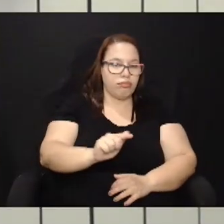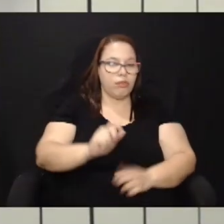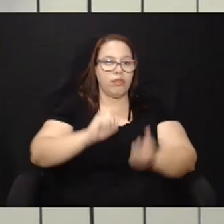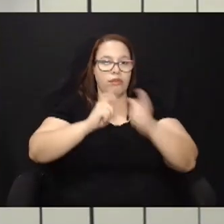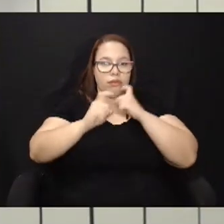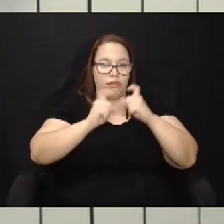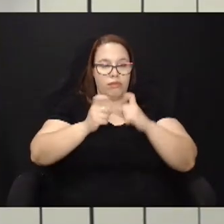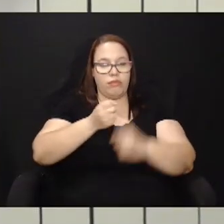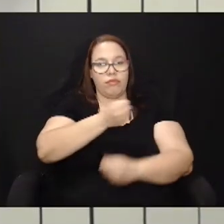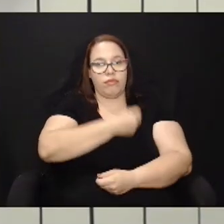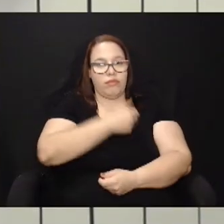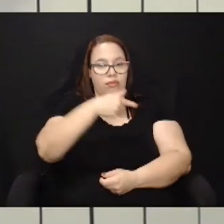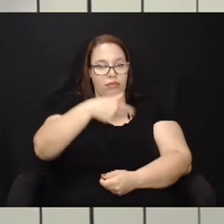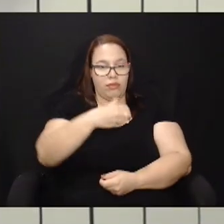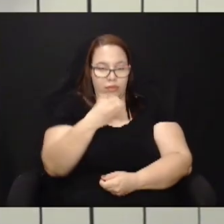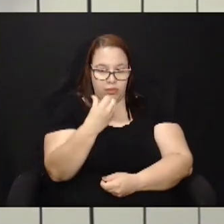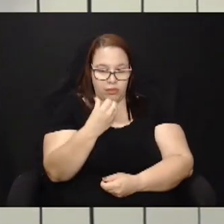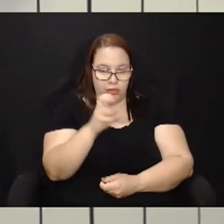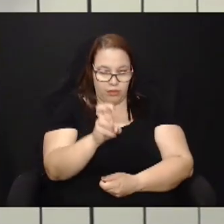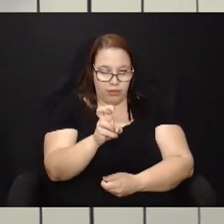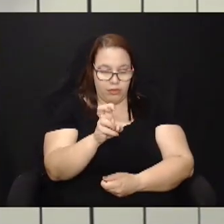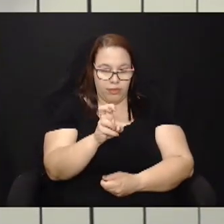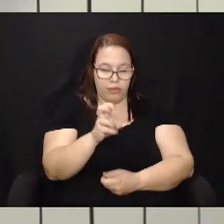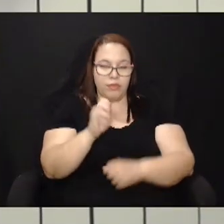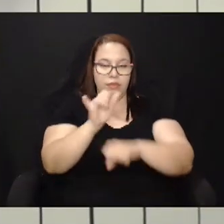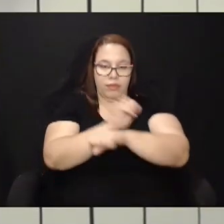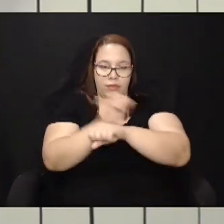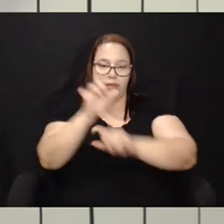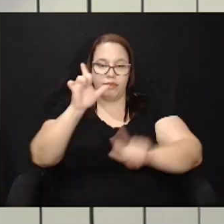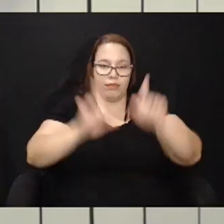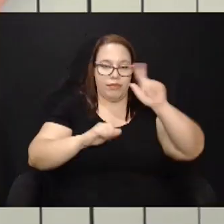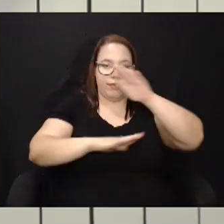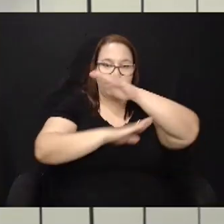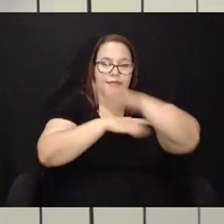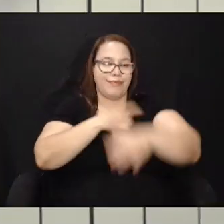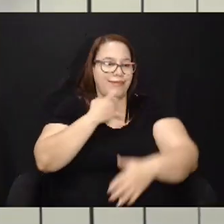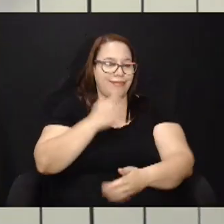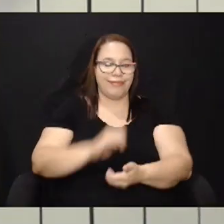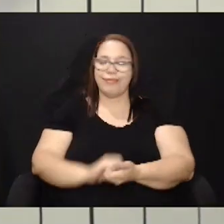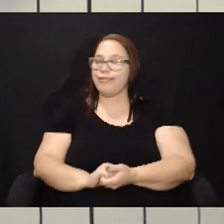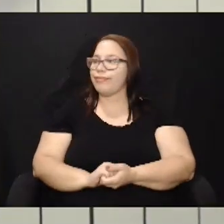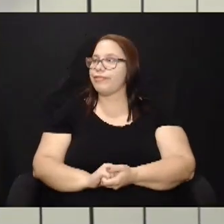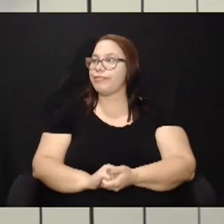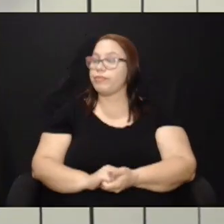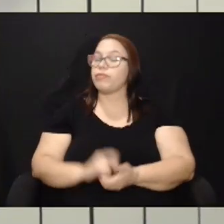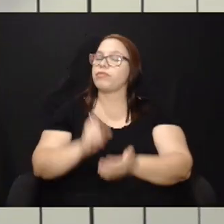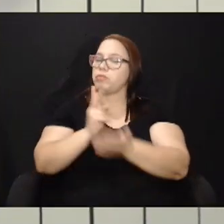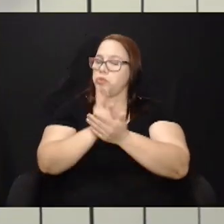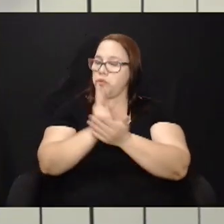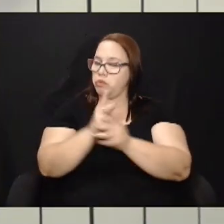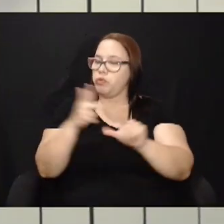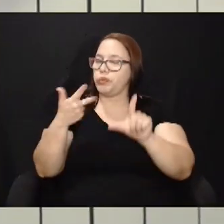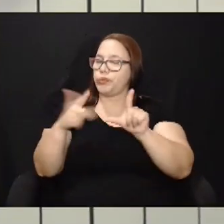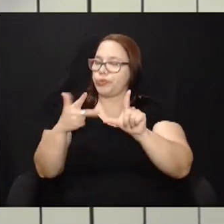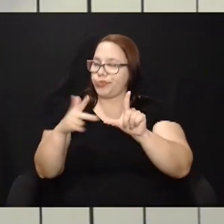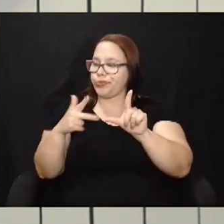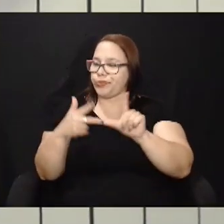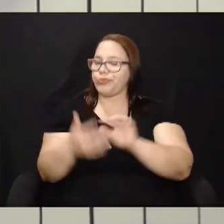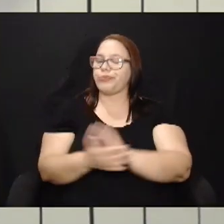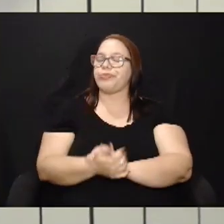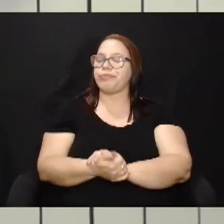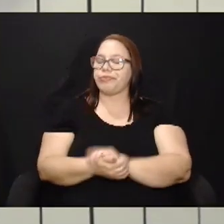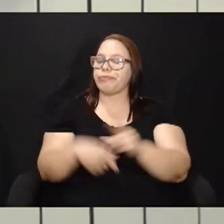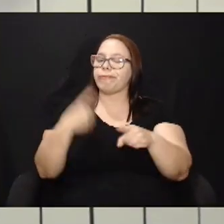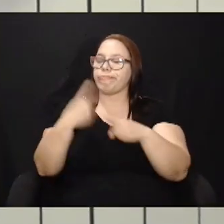número 75 no YouTube da TV Câmara Campinas. A gente segue aqui com as notícias do Legislativo, porque vereador